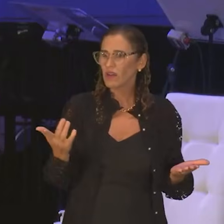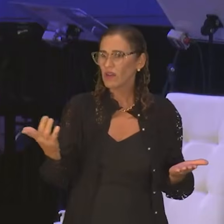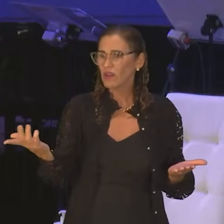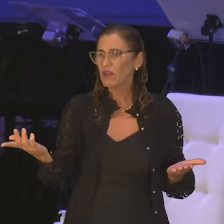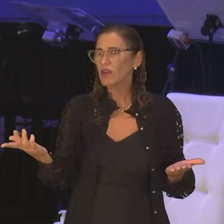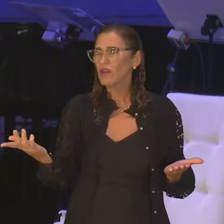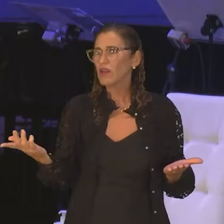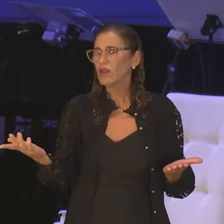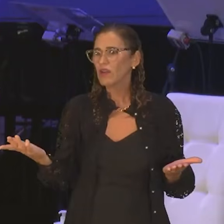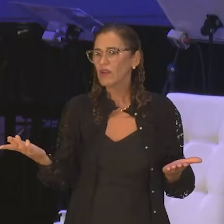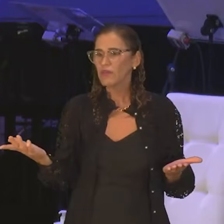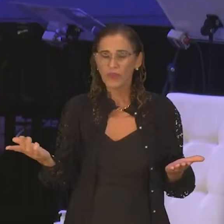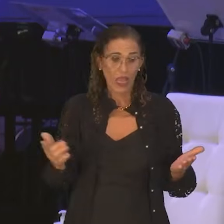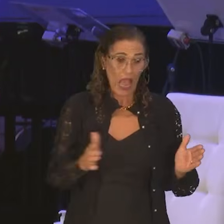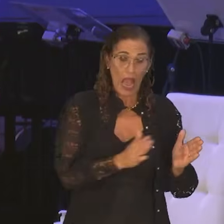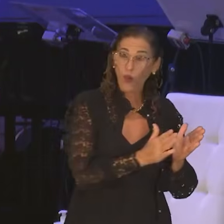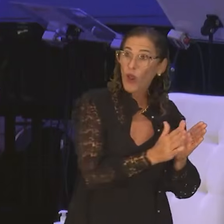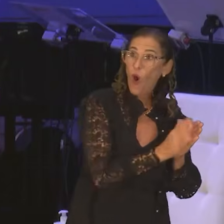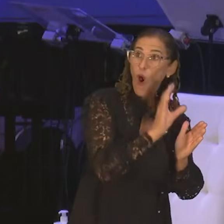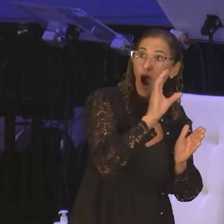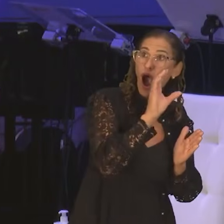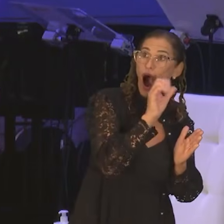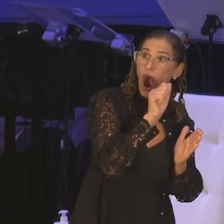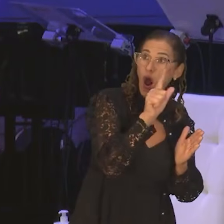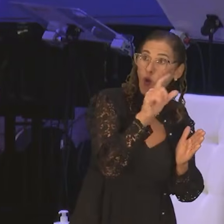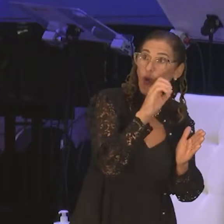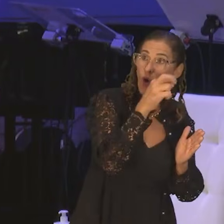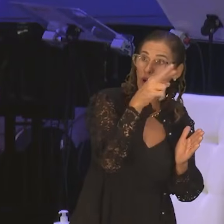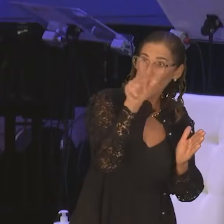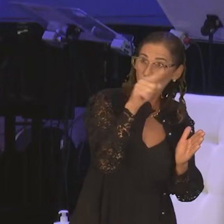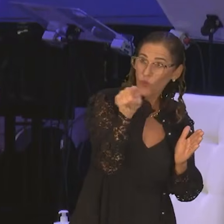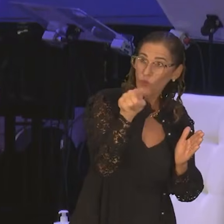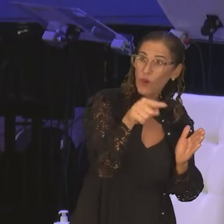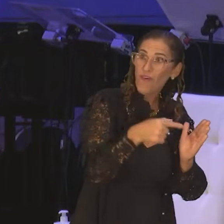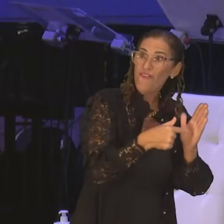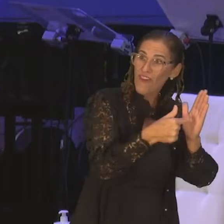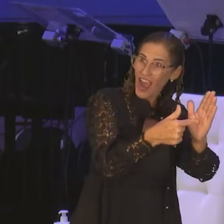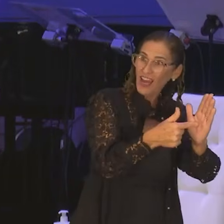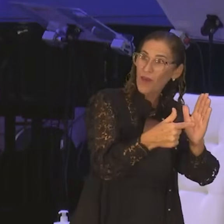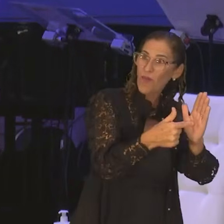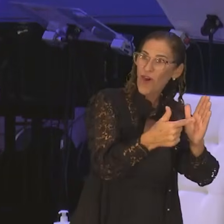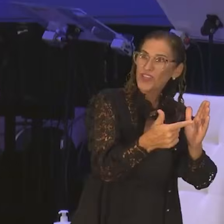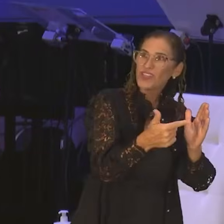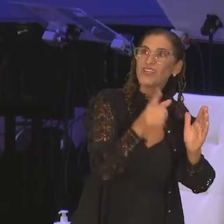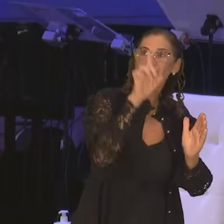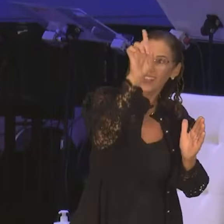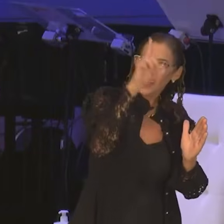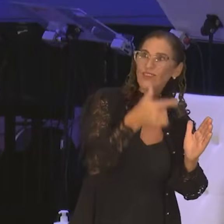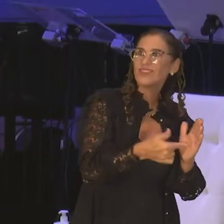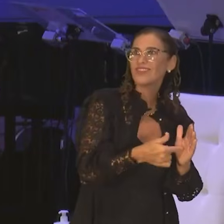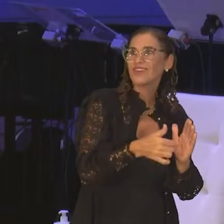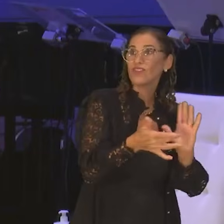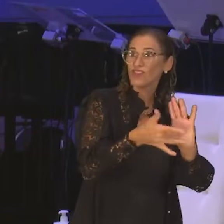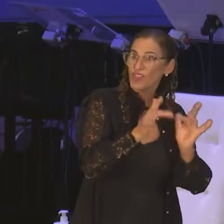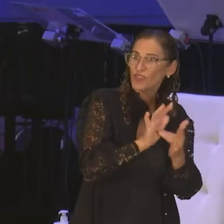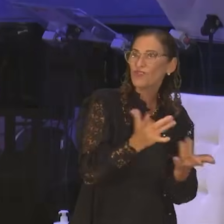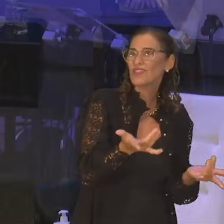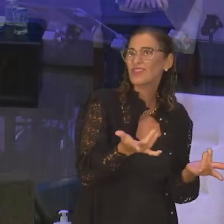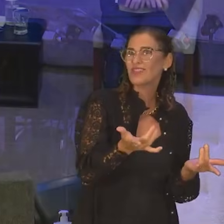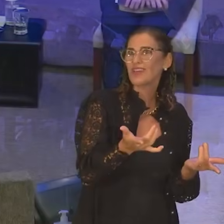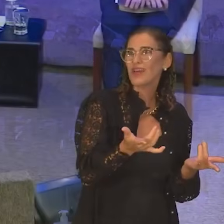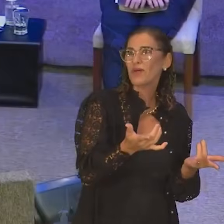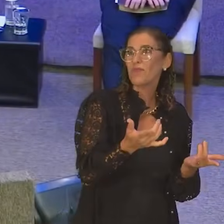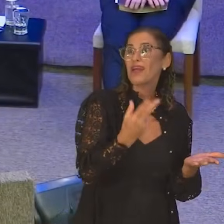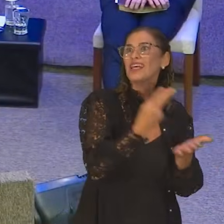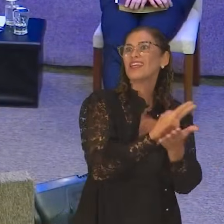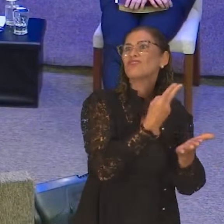a conhecer, mas esse que conheço, não testemunha aqui, mas esse testemunha, o que está aqui, o que está aqui, não está aqui. Você acha que foi